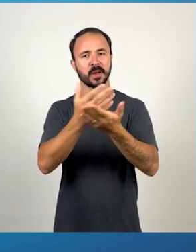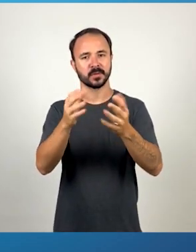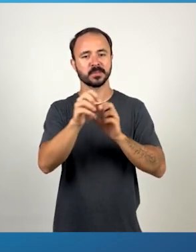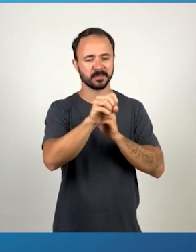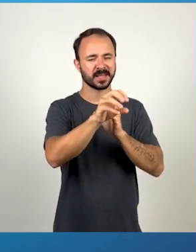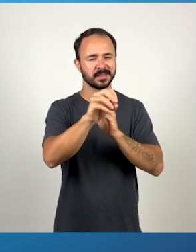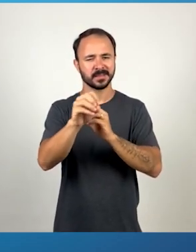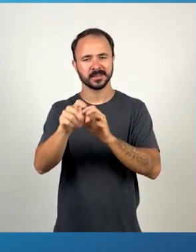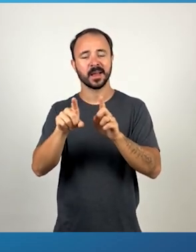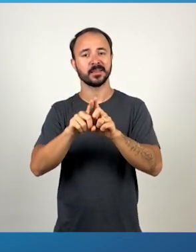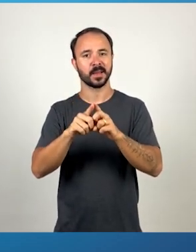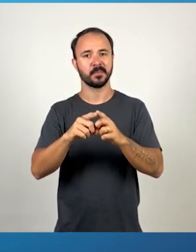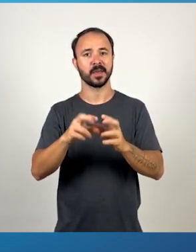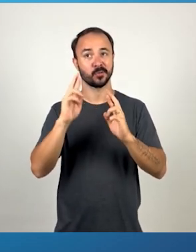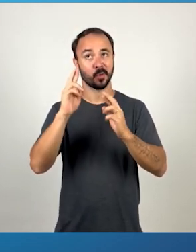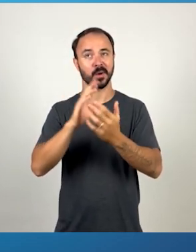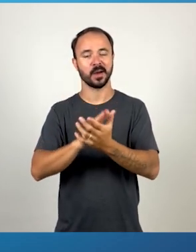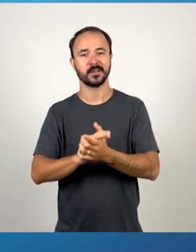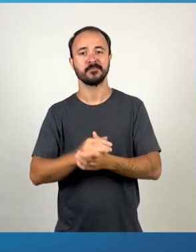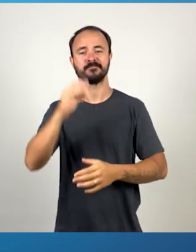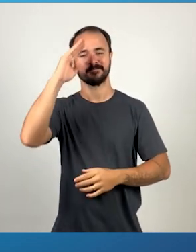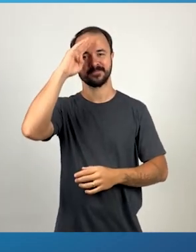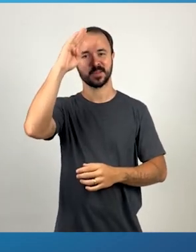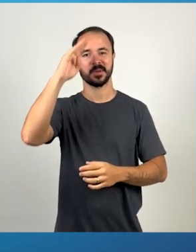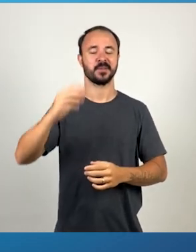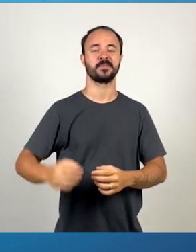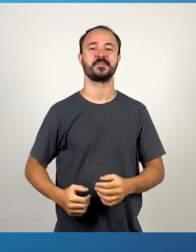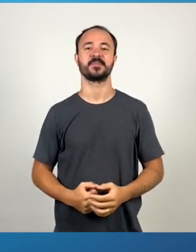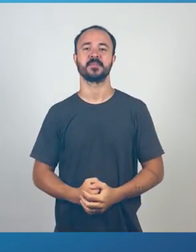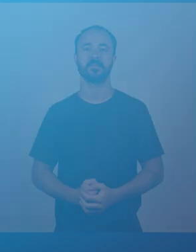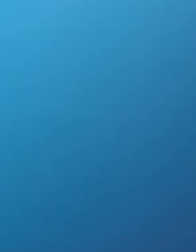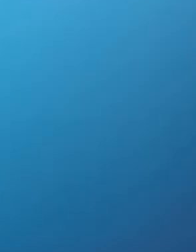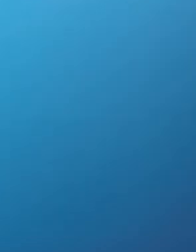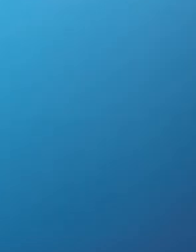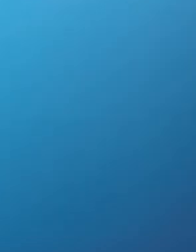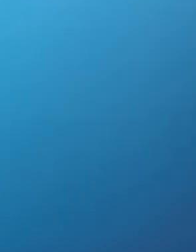de forma significativa para a aprendizagem de vocês. Então, até o nosso próximo encontro. Tchau, tchau!